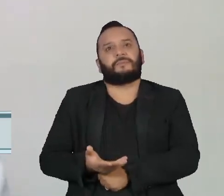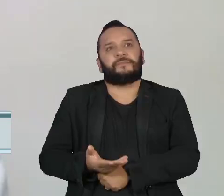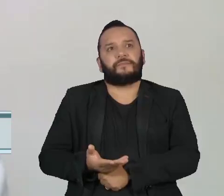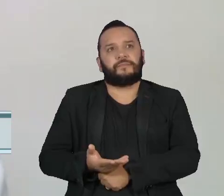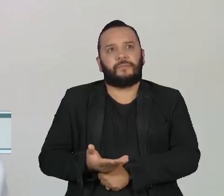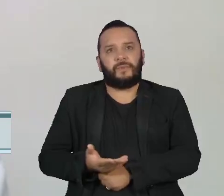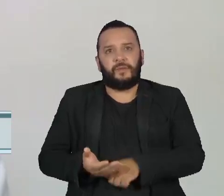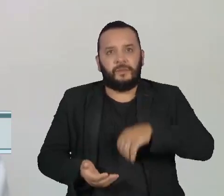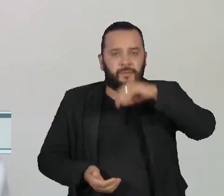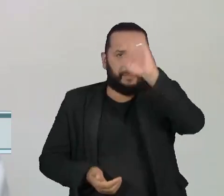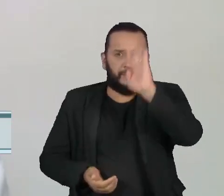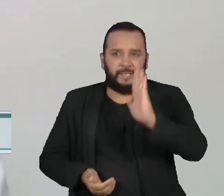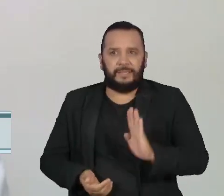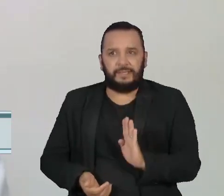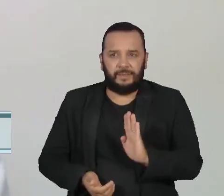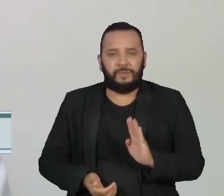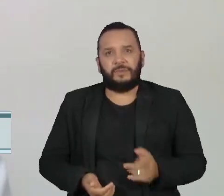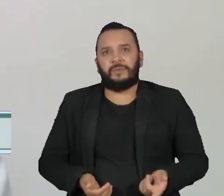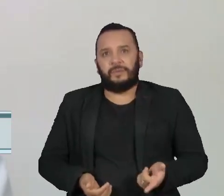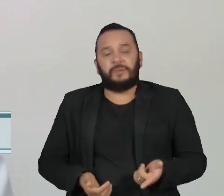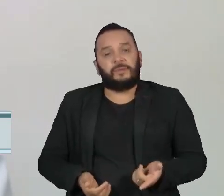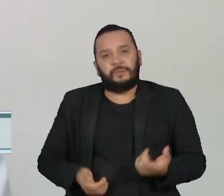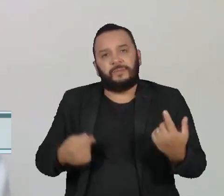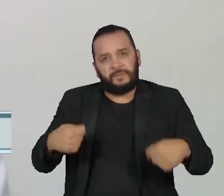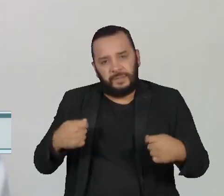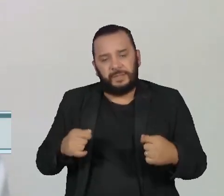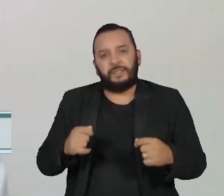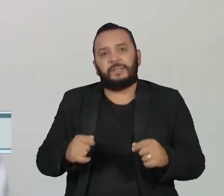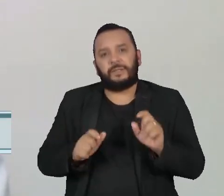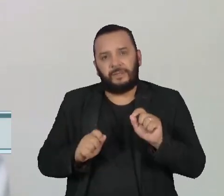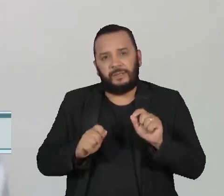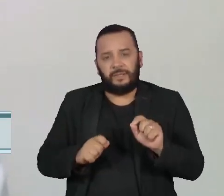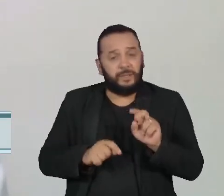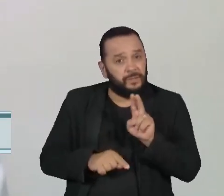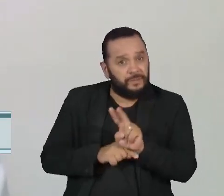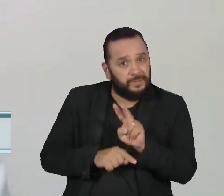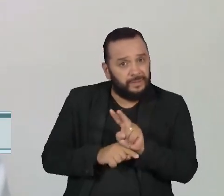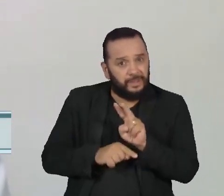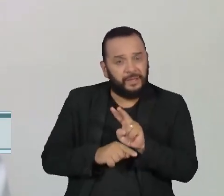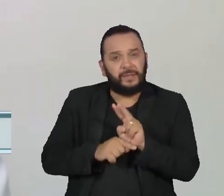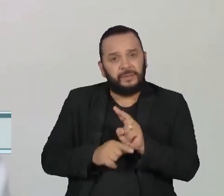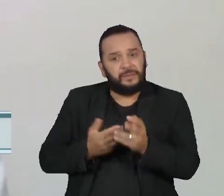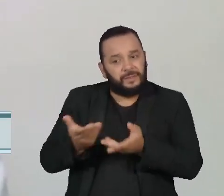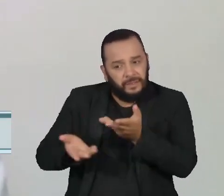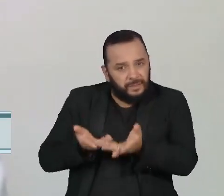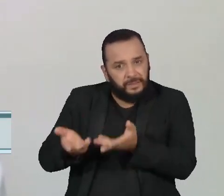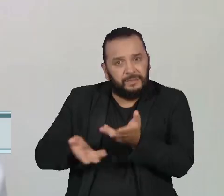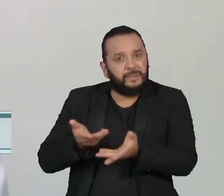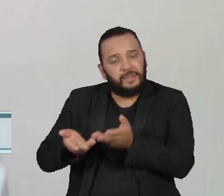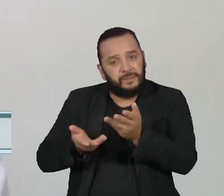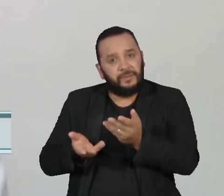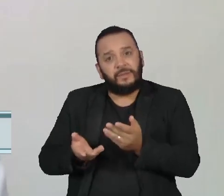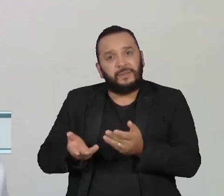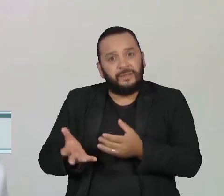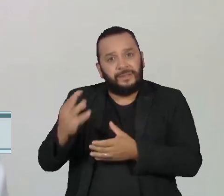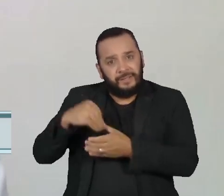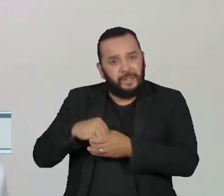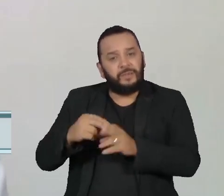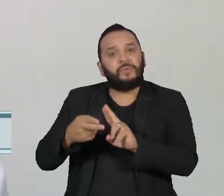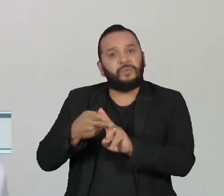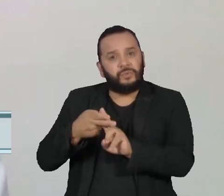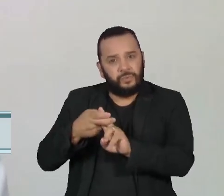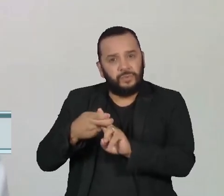todo brasileiro que tem o seu cuidado acontecendo no Sistema Único de Saúde terá acesso a